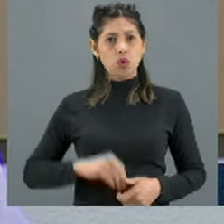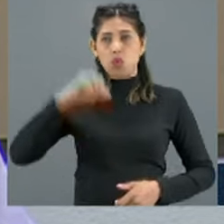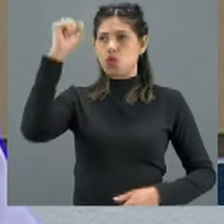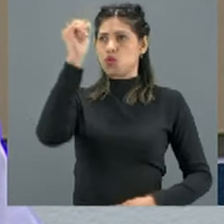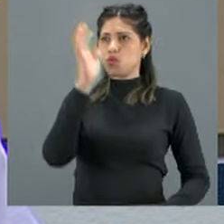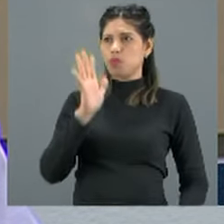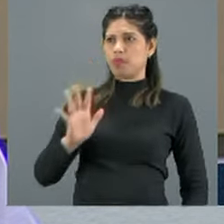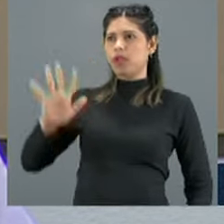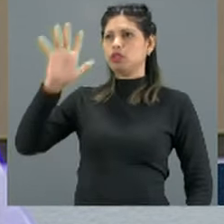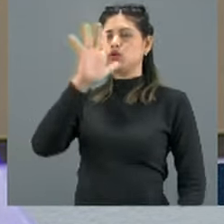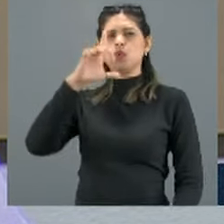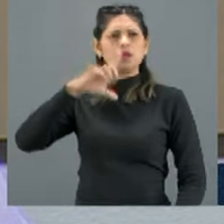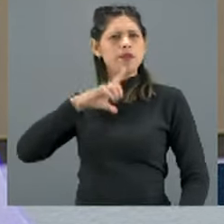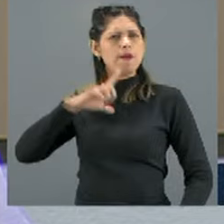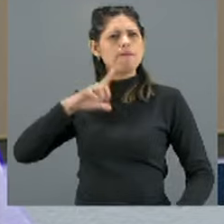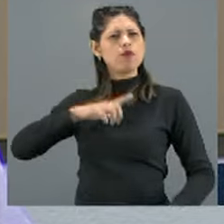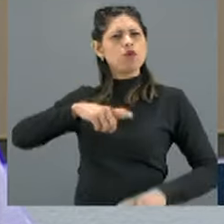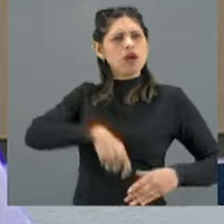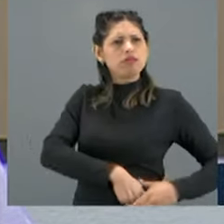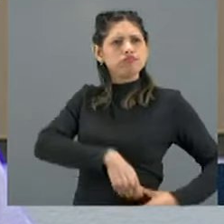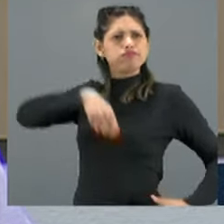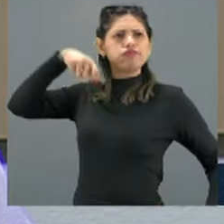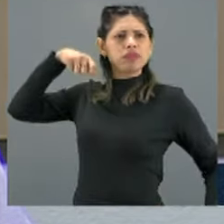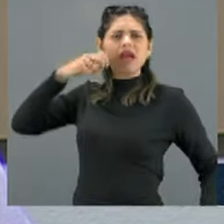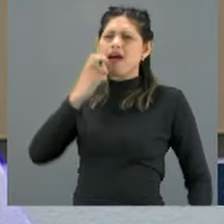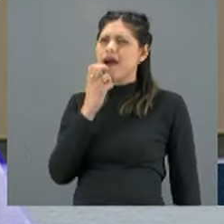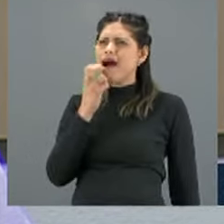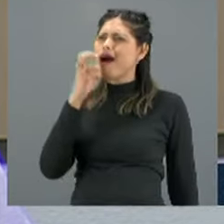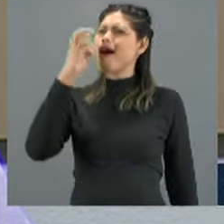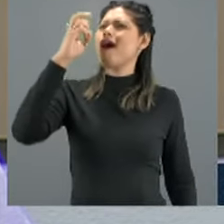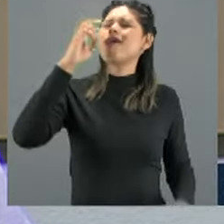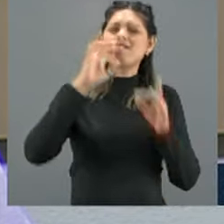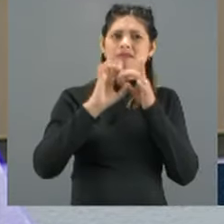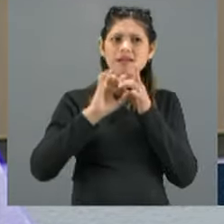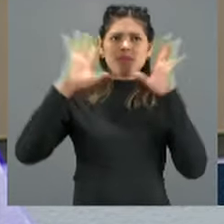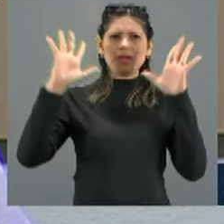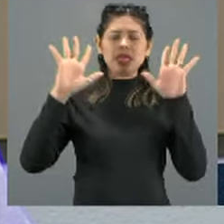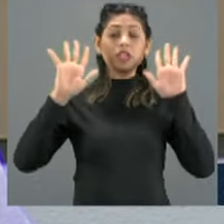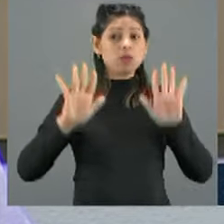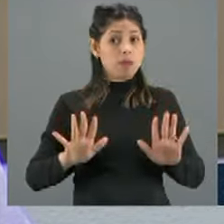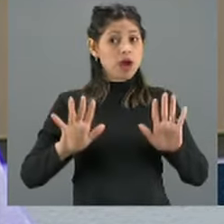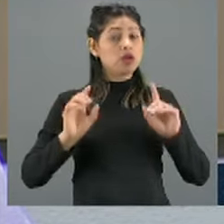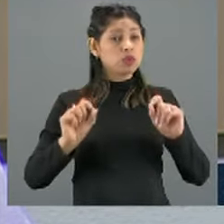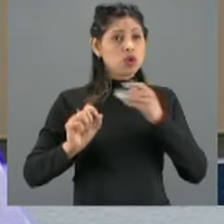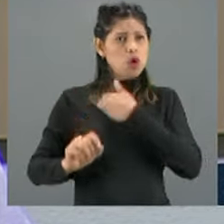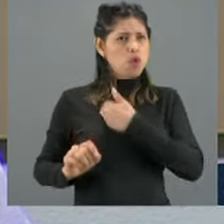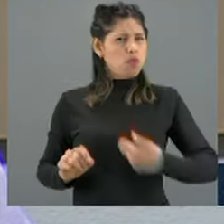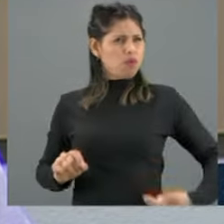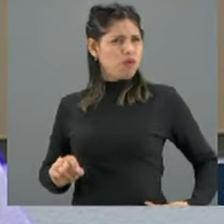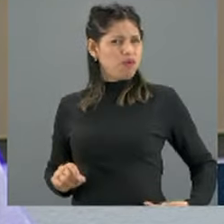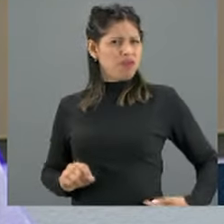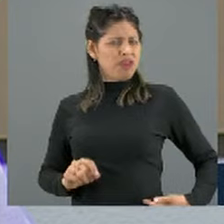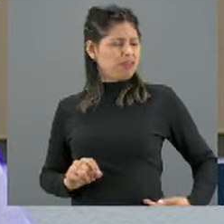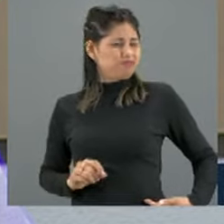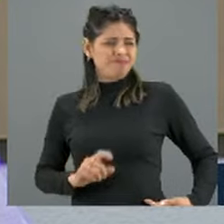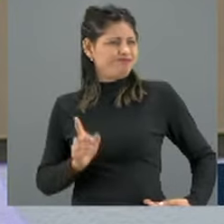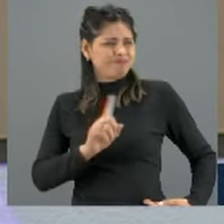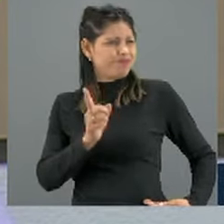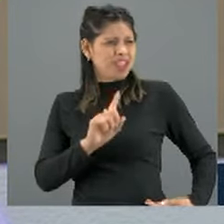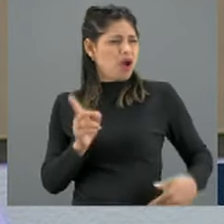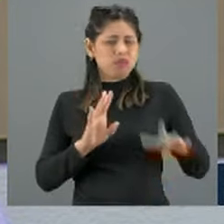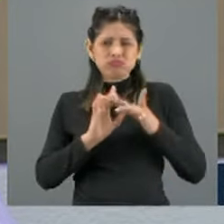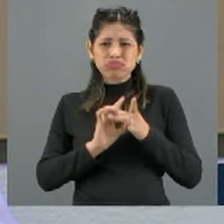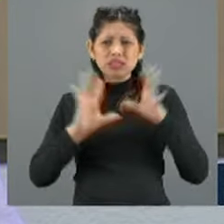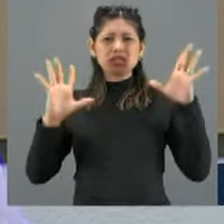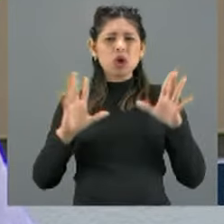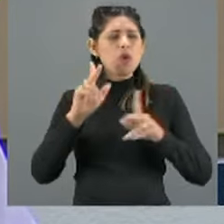liberdade, mas o Brasil e o governo não deixaram a liberdade para povos